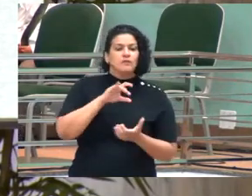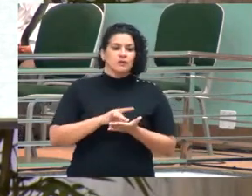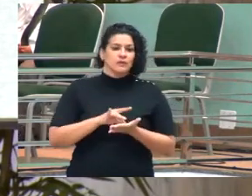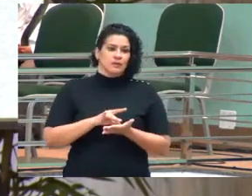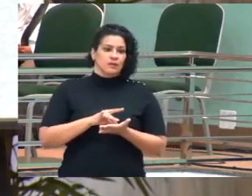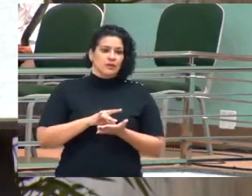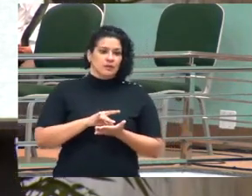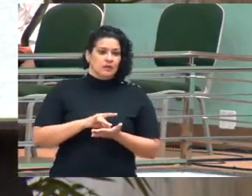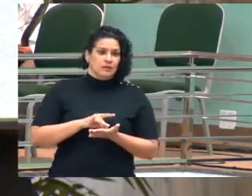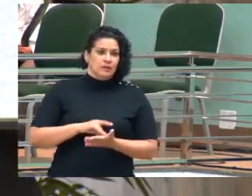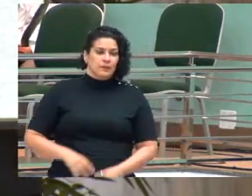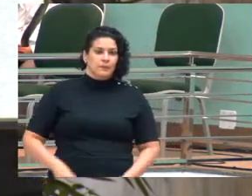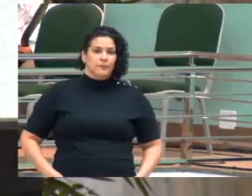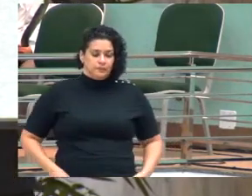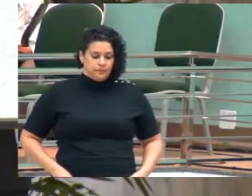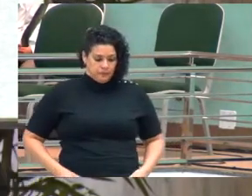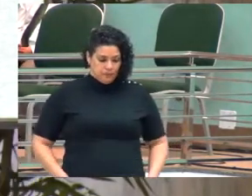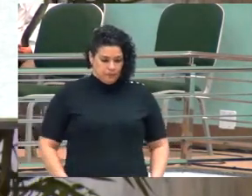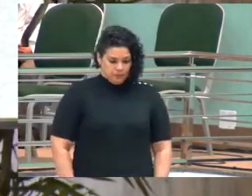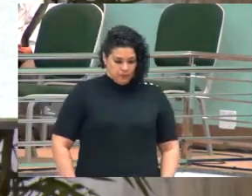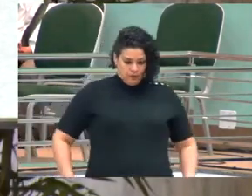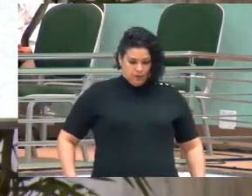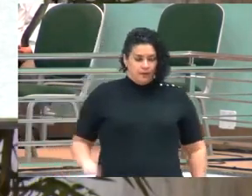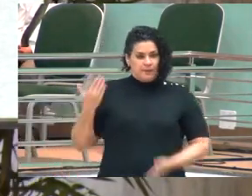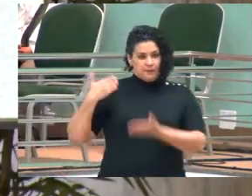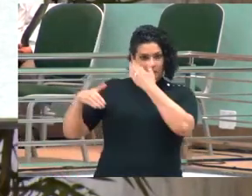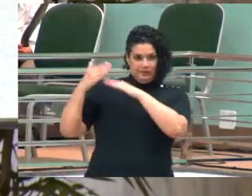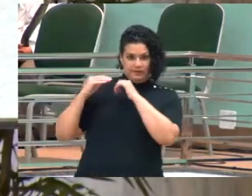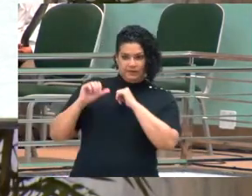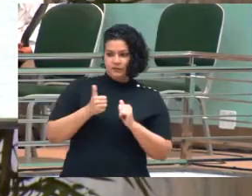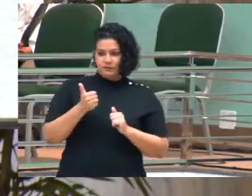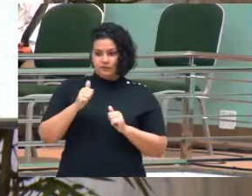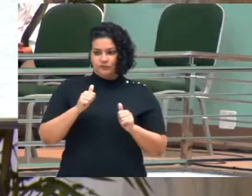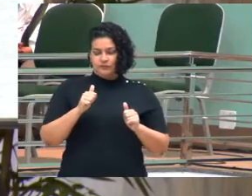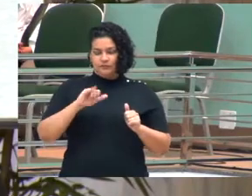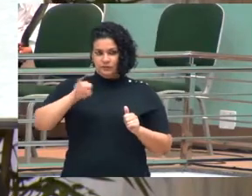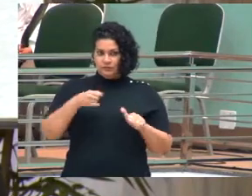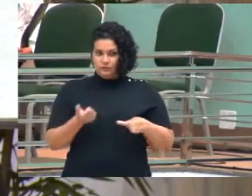se converteram. A mensagem de João é esta: